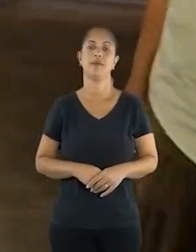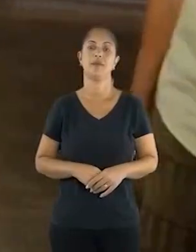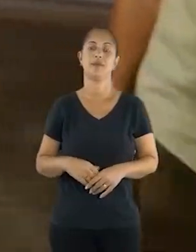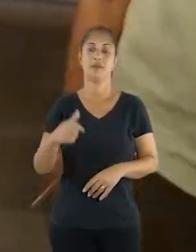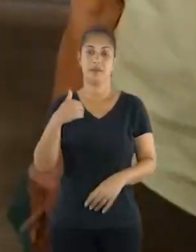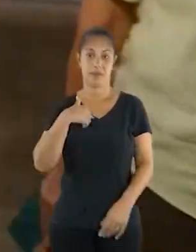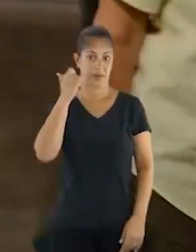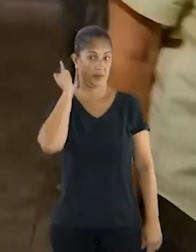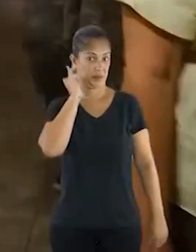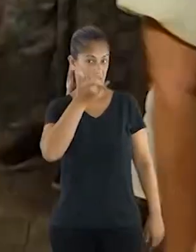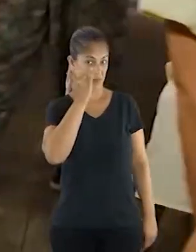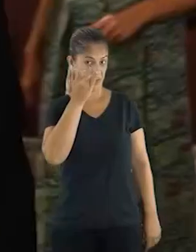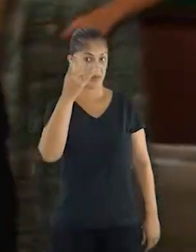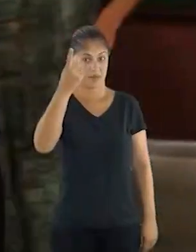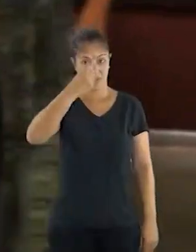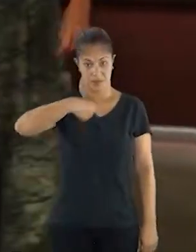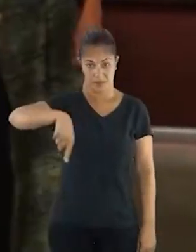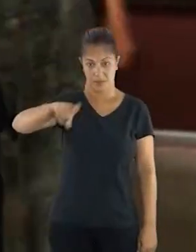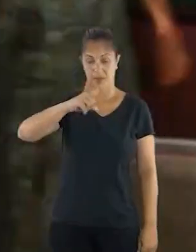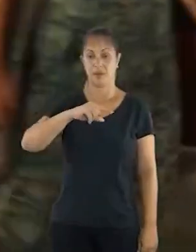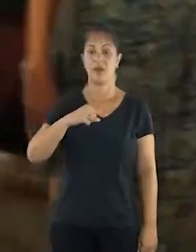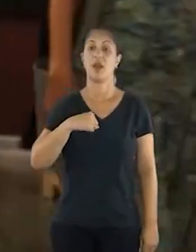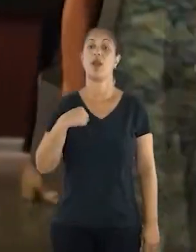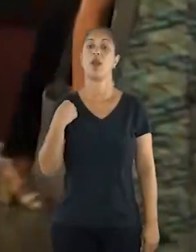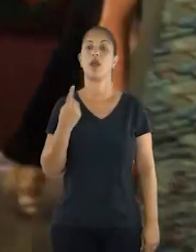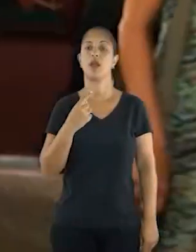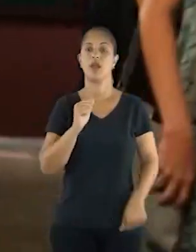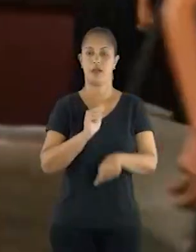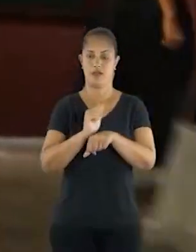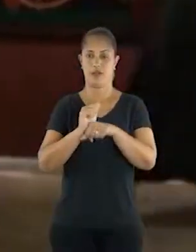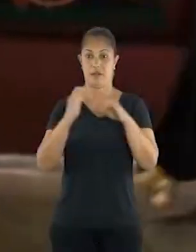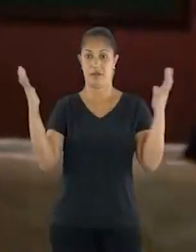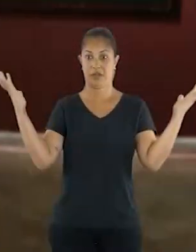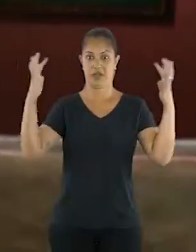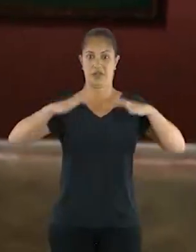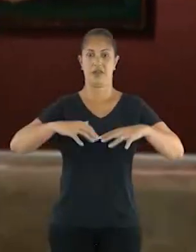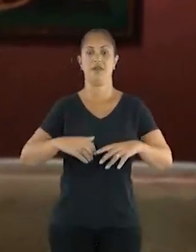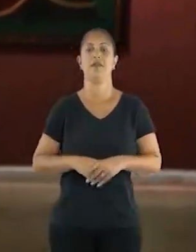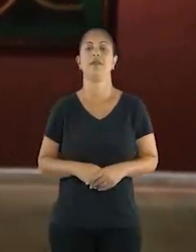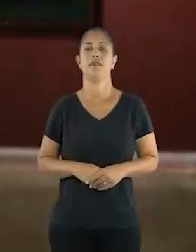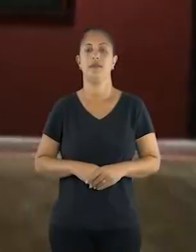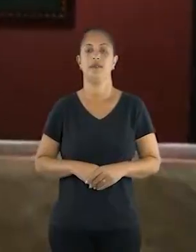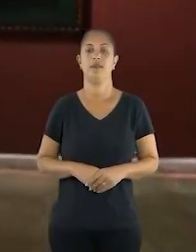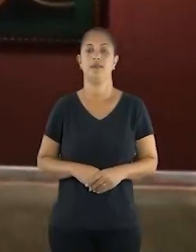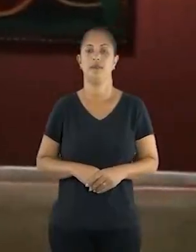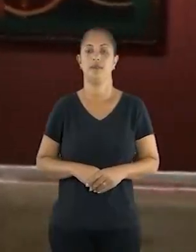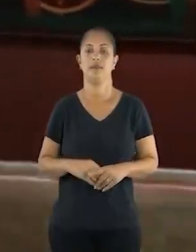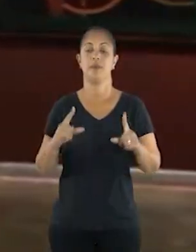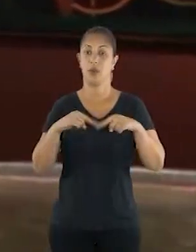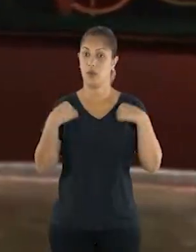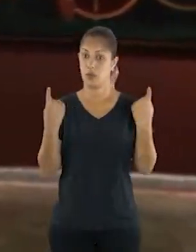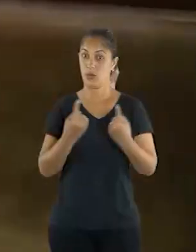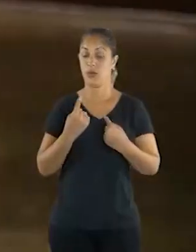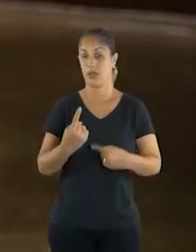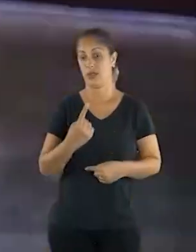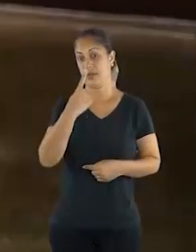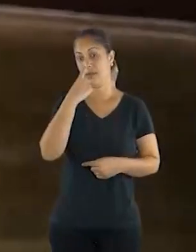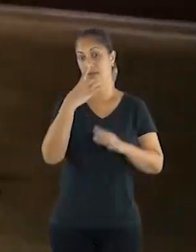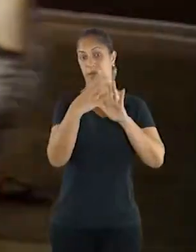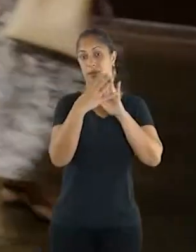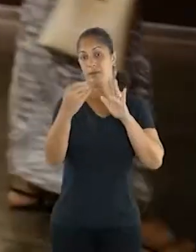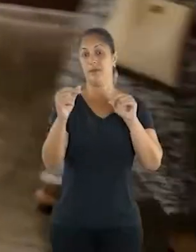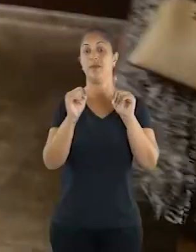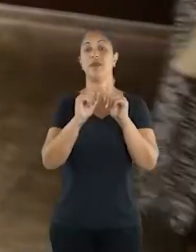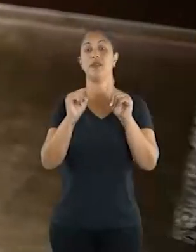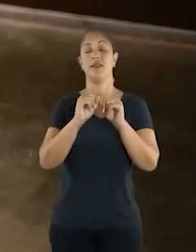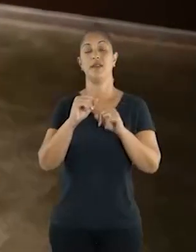eu contei para vocês, a gente, deixa eu esperar todo mundo chegar, a gente se inspirou para fazer